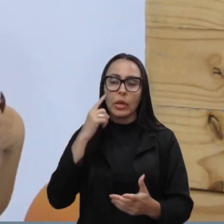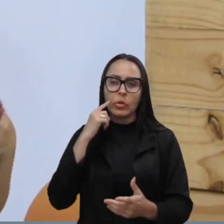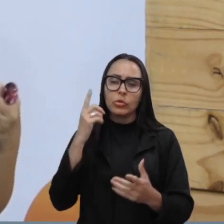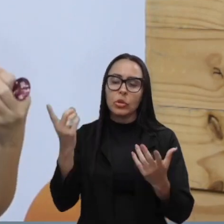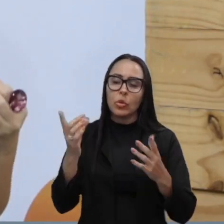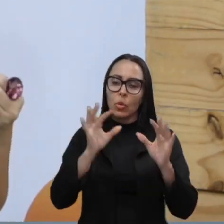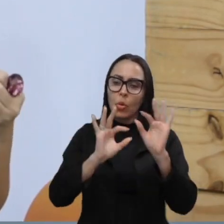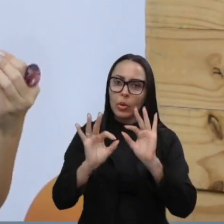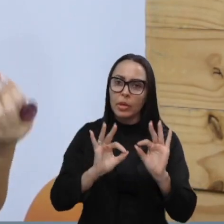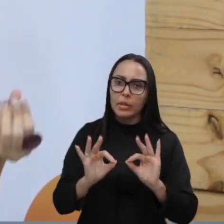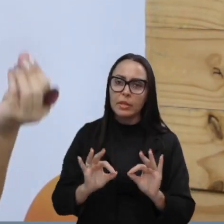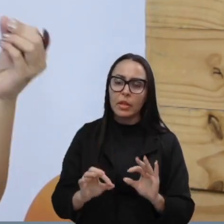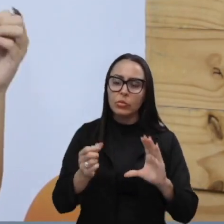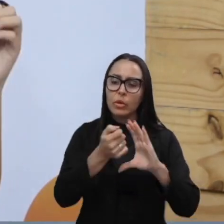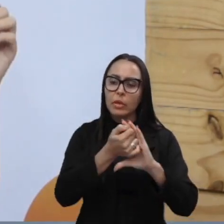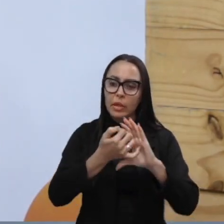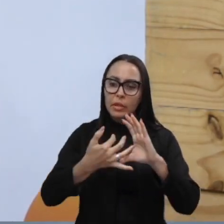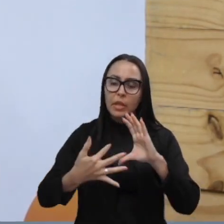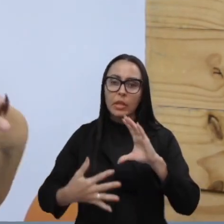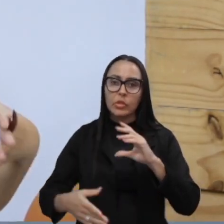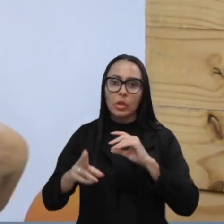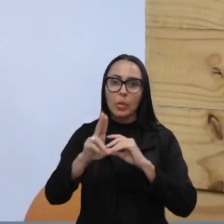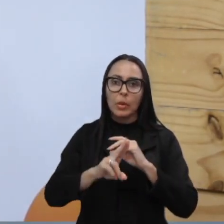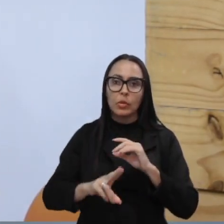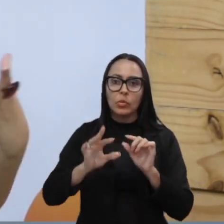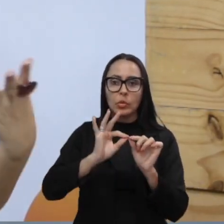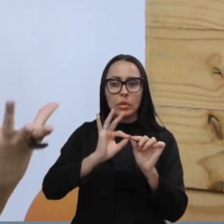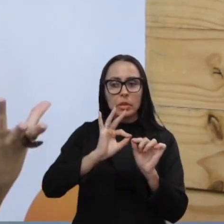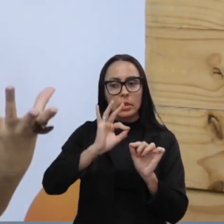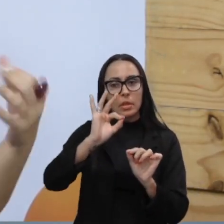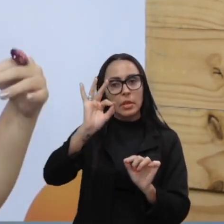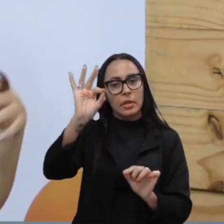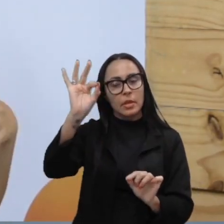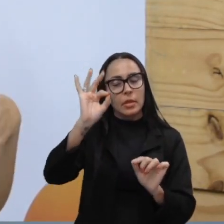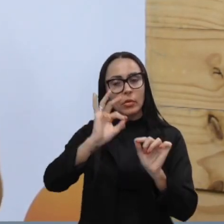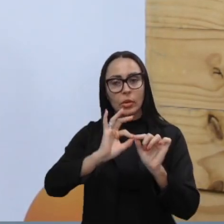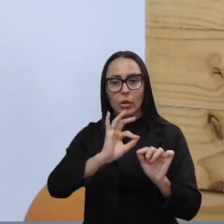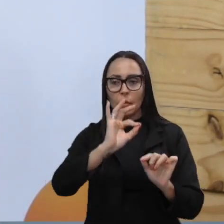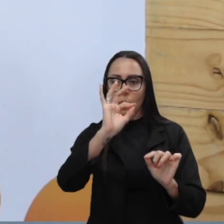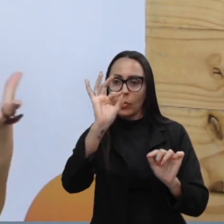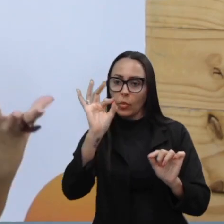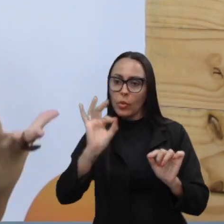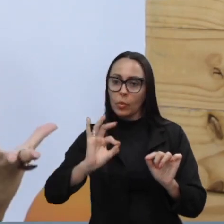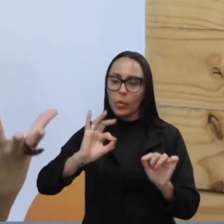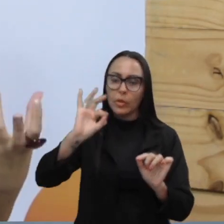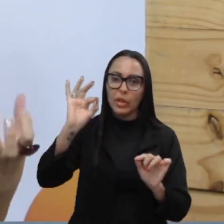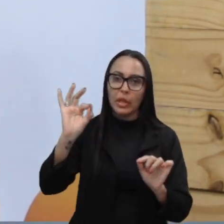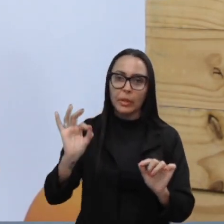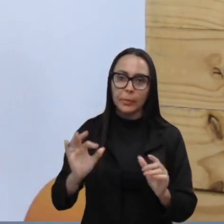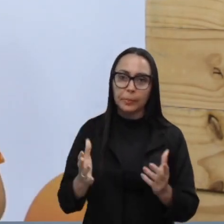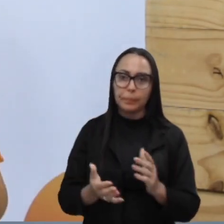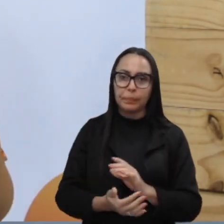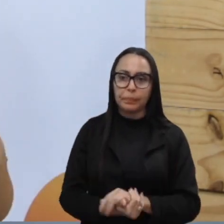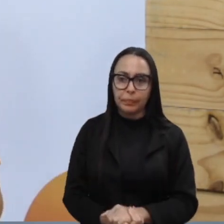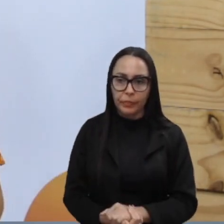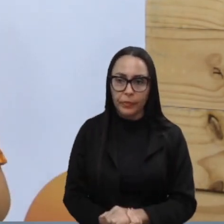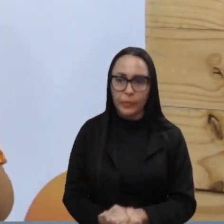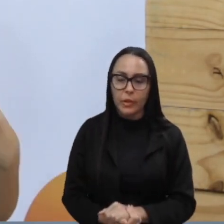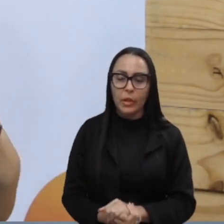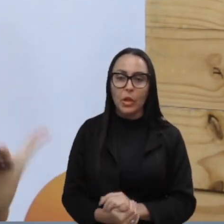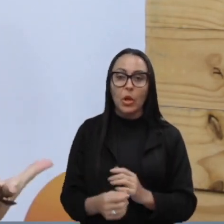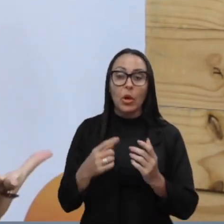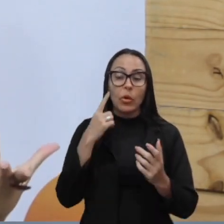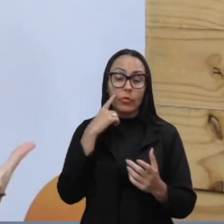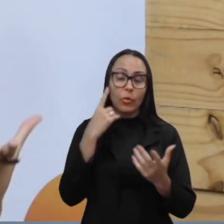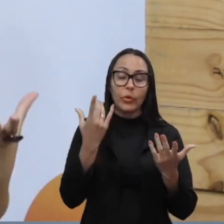decorativo que se caracterizou pelo uso de linhas orgânicas e onduladas que imitavam a flora, né? O Art Nouveau foi um